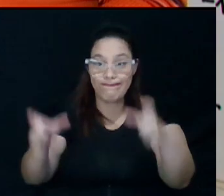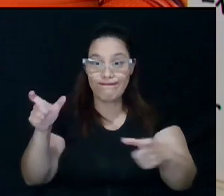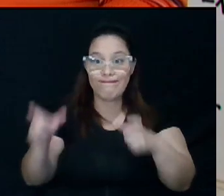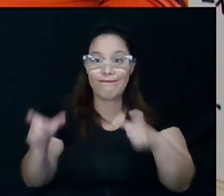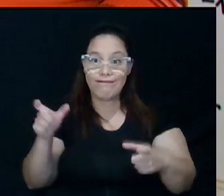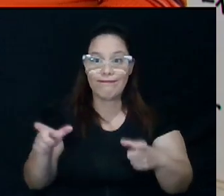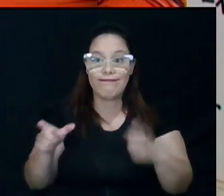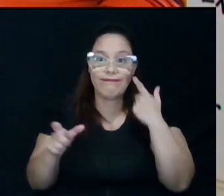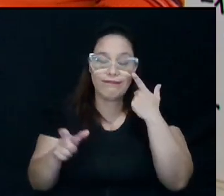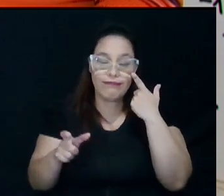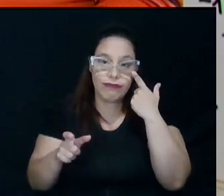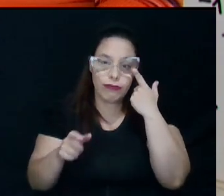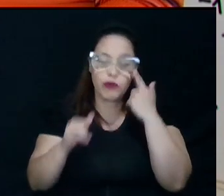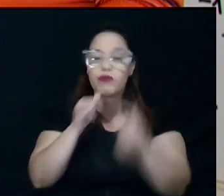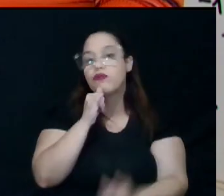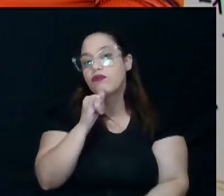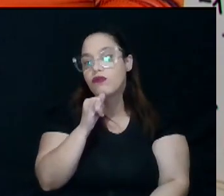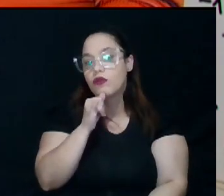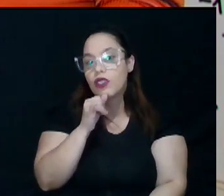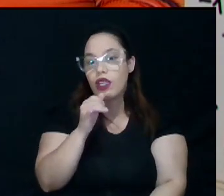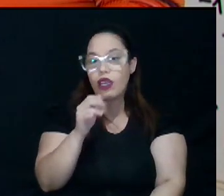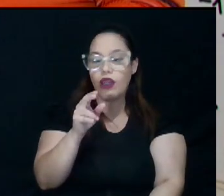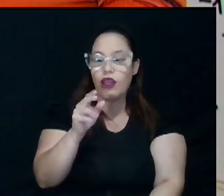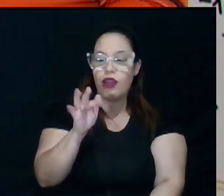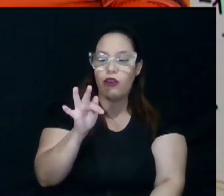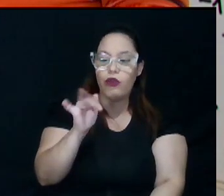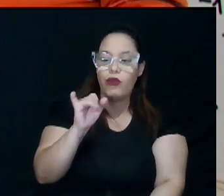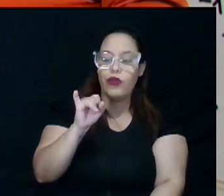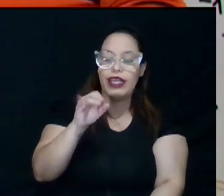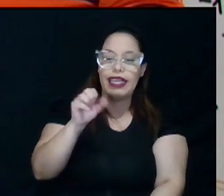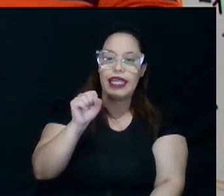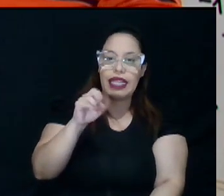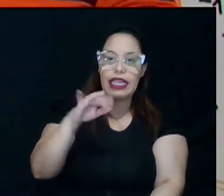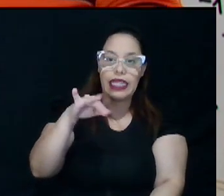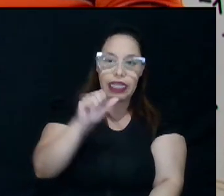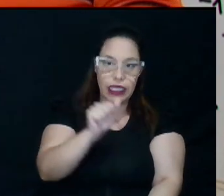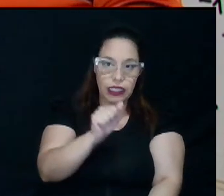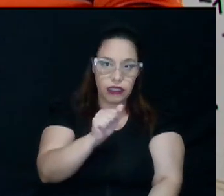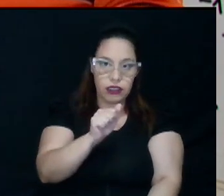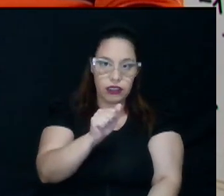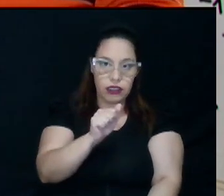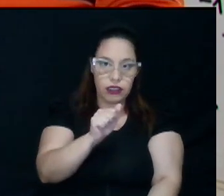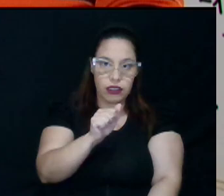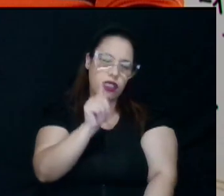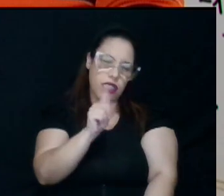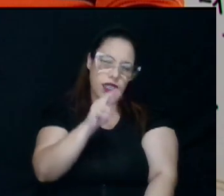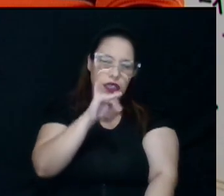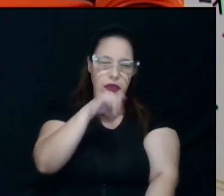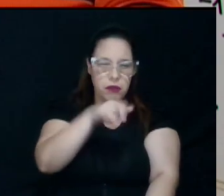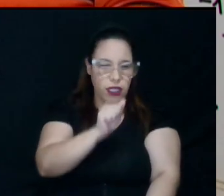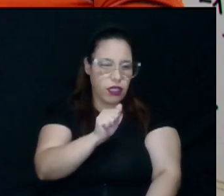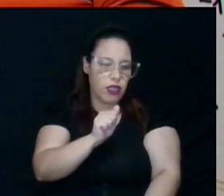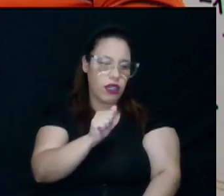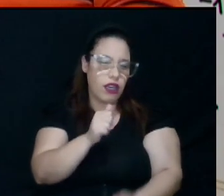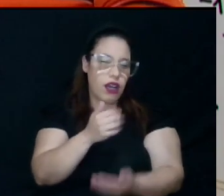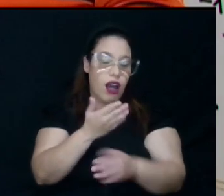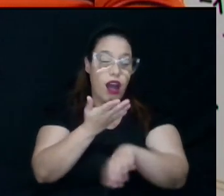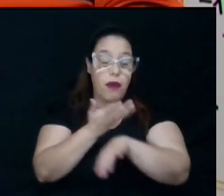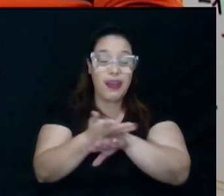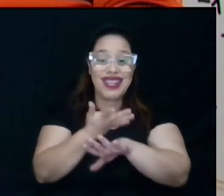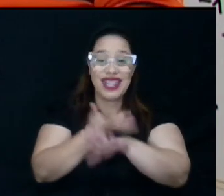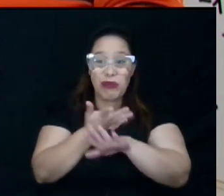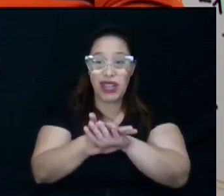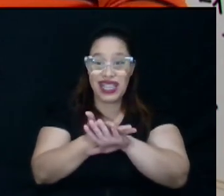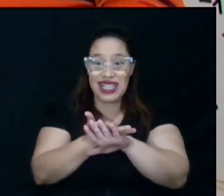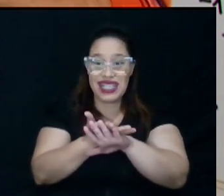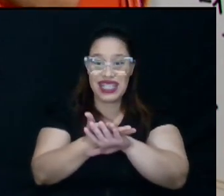Por exemplo, física, química, matemática talvez, né? Mas, puxa vida, e física